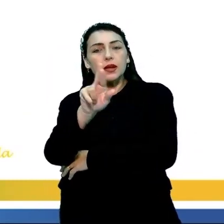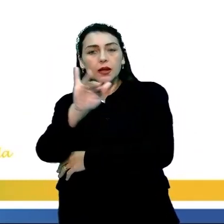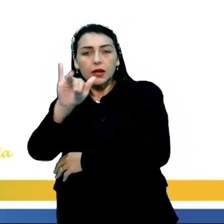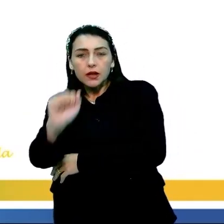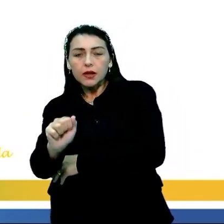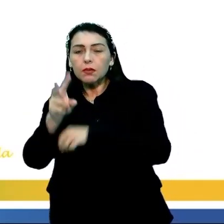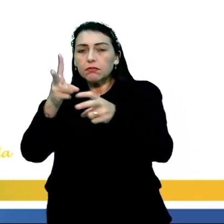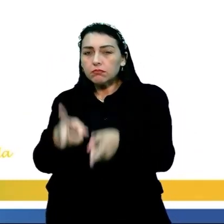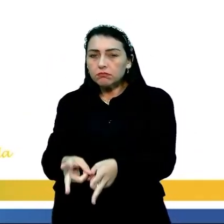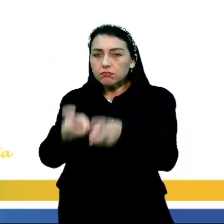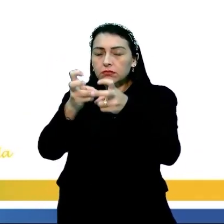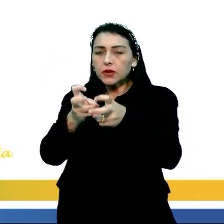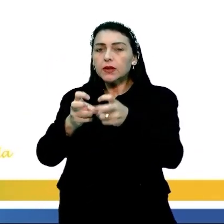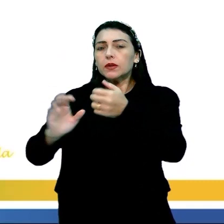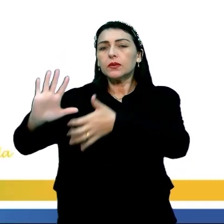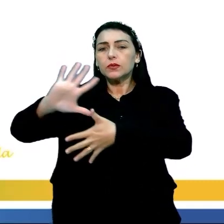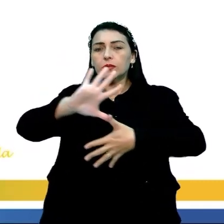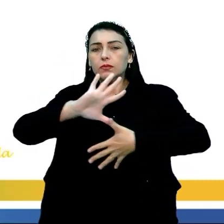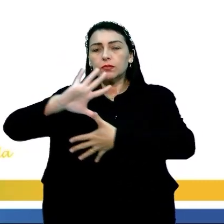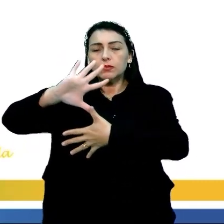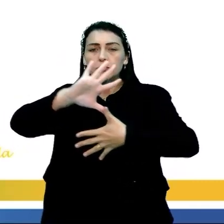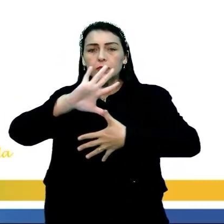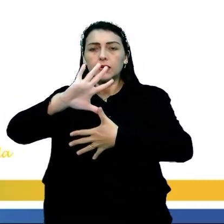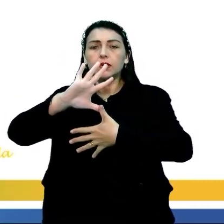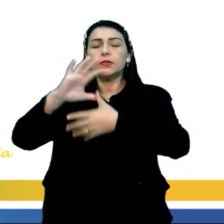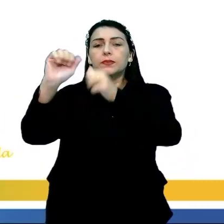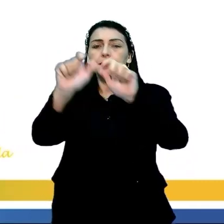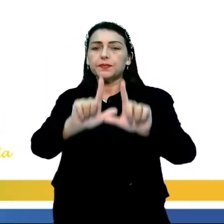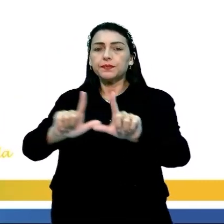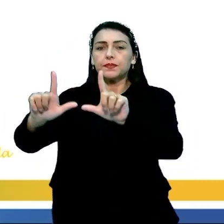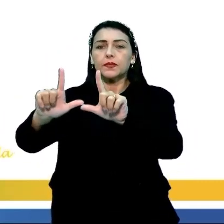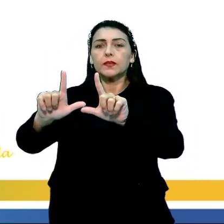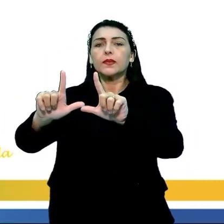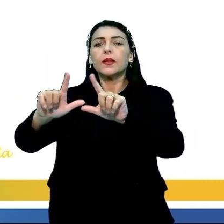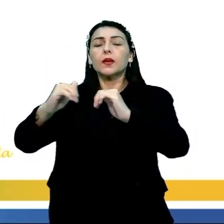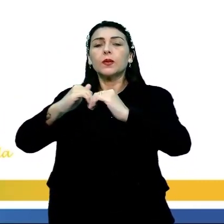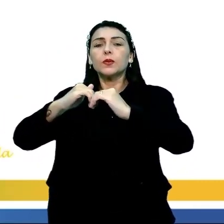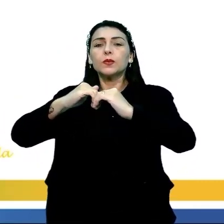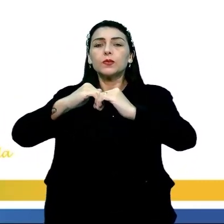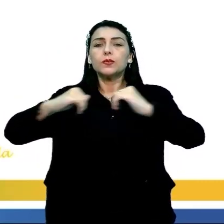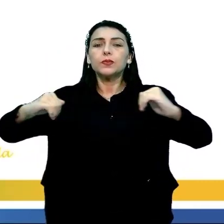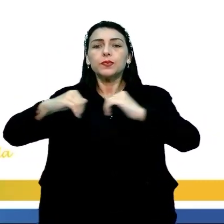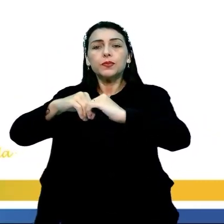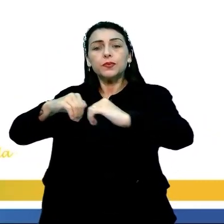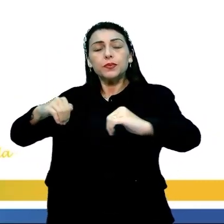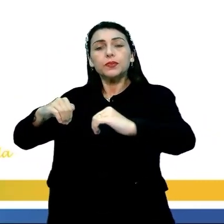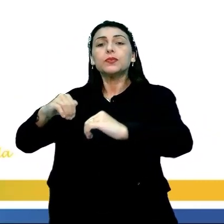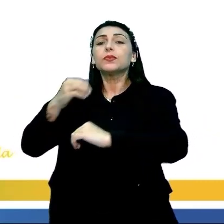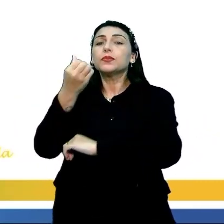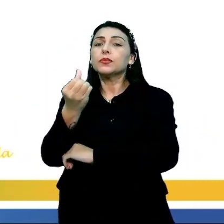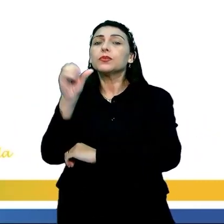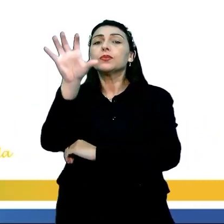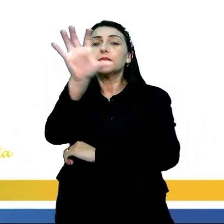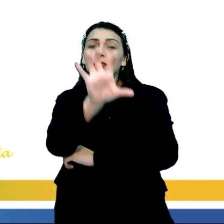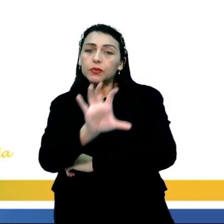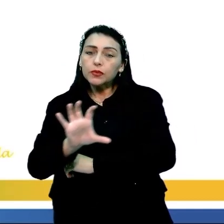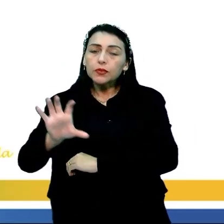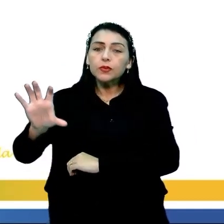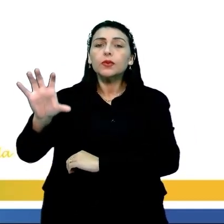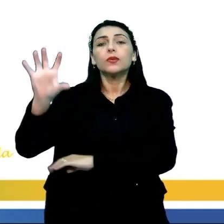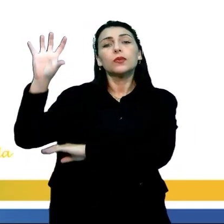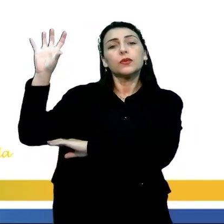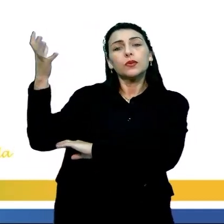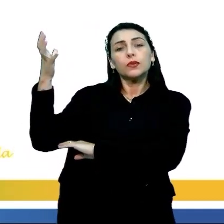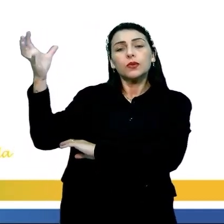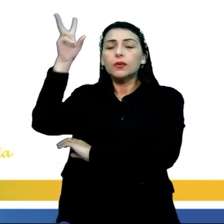podem observar aí no mapa, que está na tela, a distribuição desses 6 domínios morfoclimáticos. Só